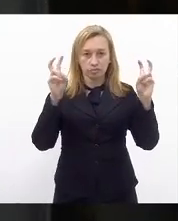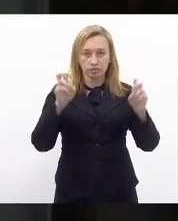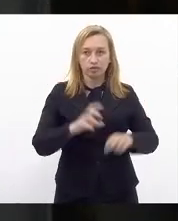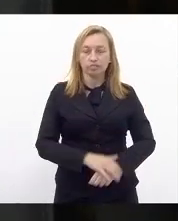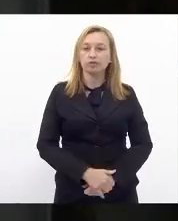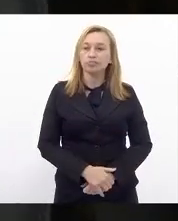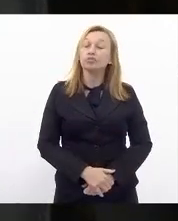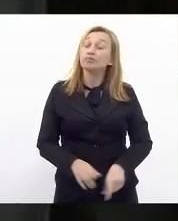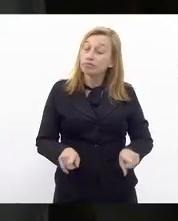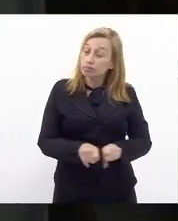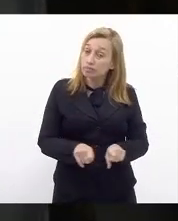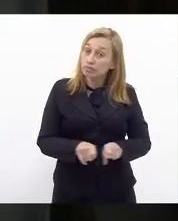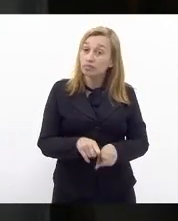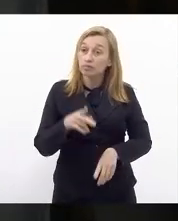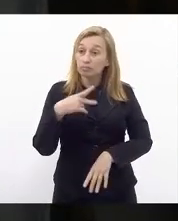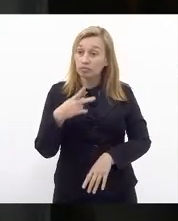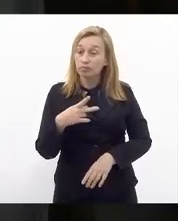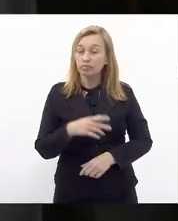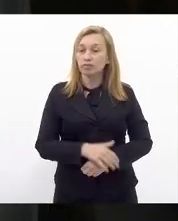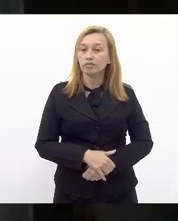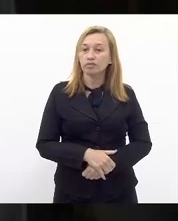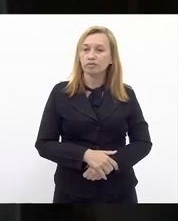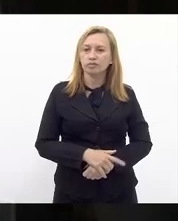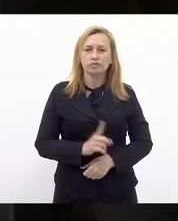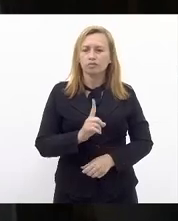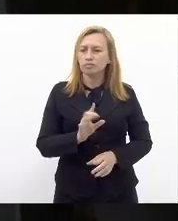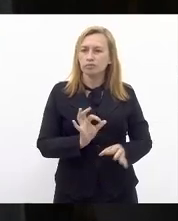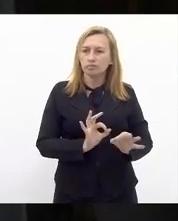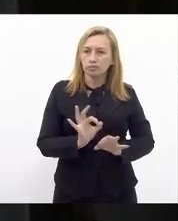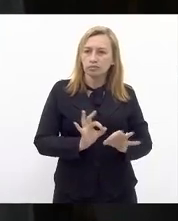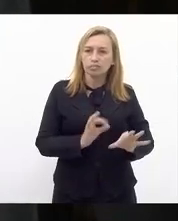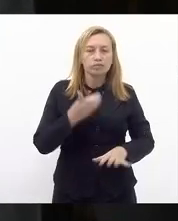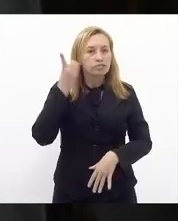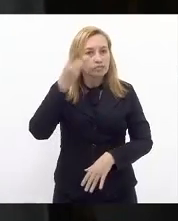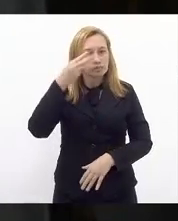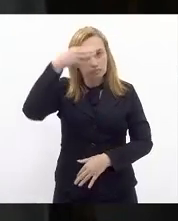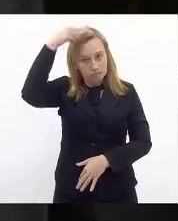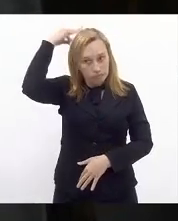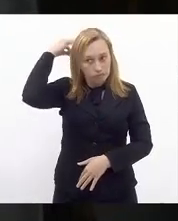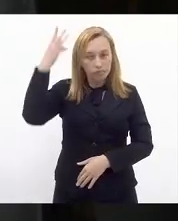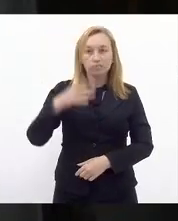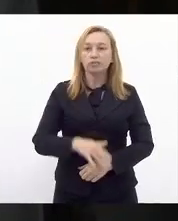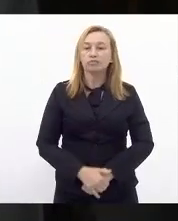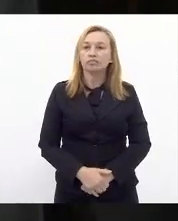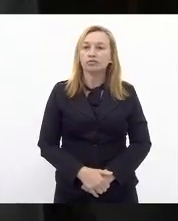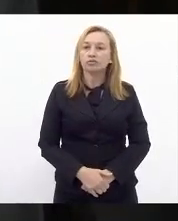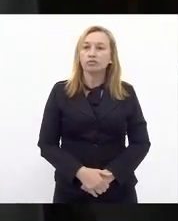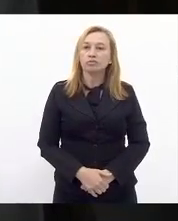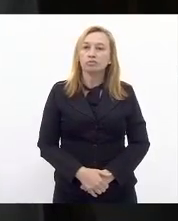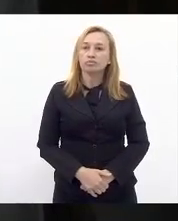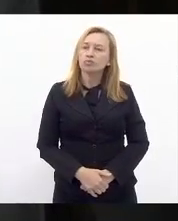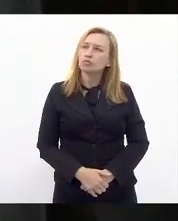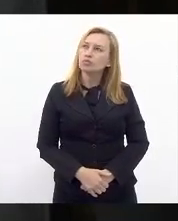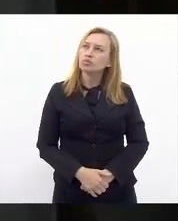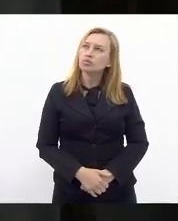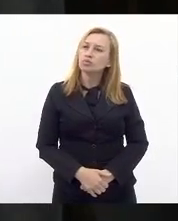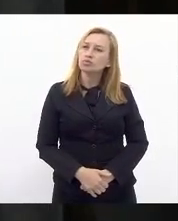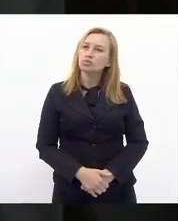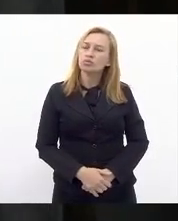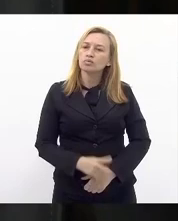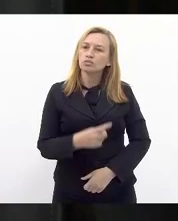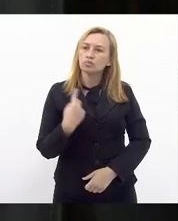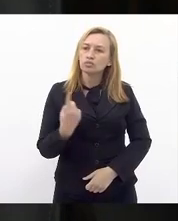mas queria achar uma atenção porque isto ainda não foi feita que tá mais paixão seguinte o nosso